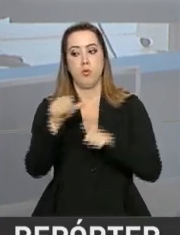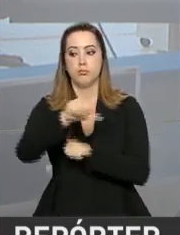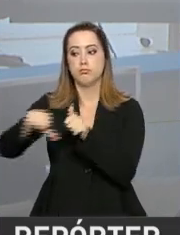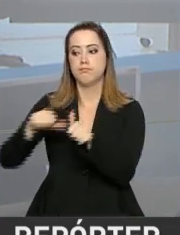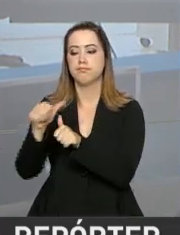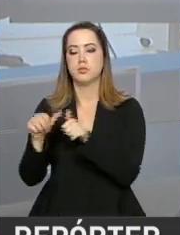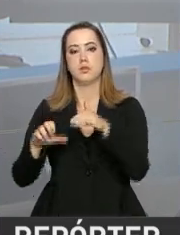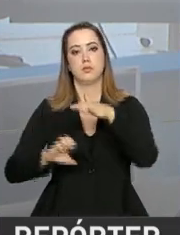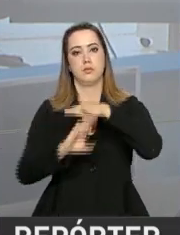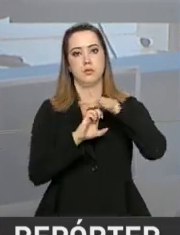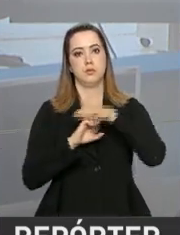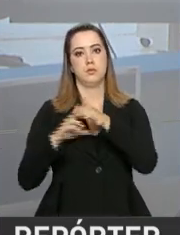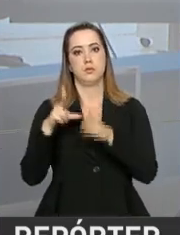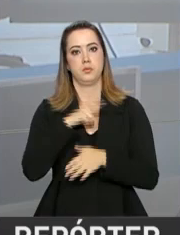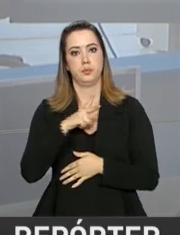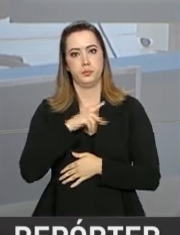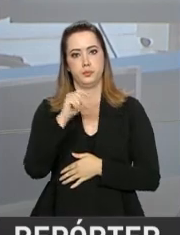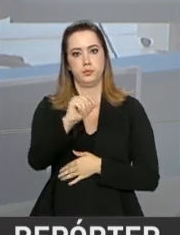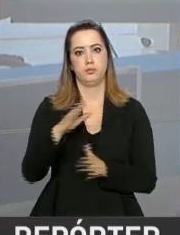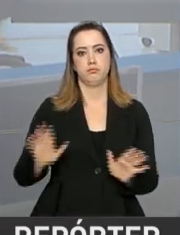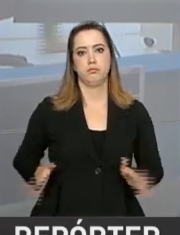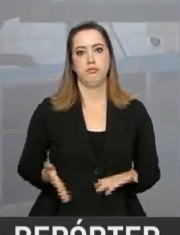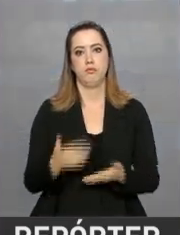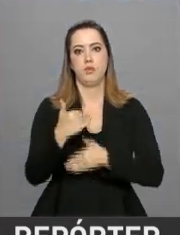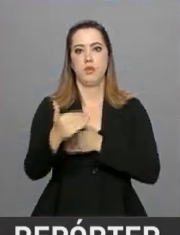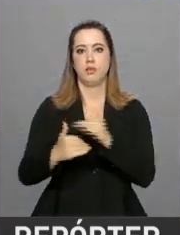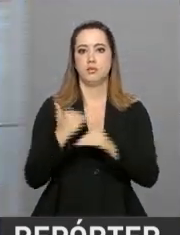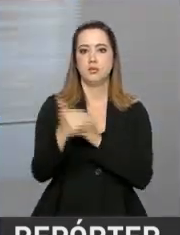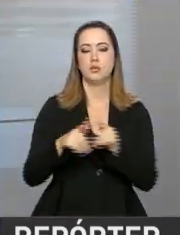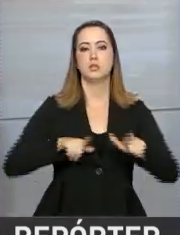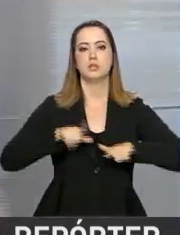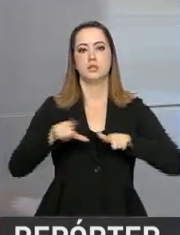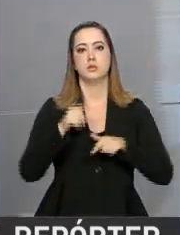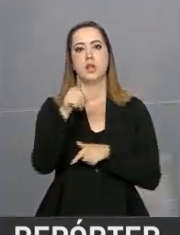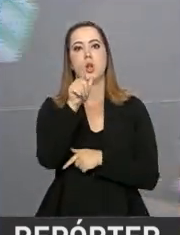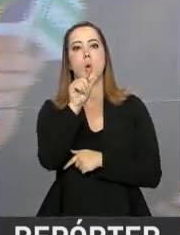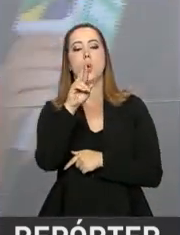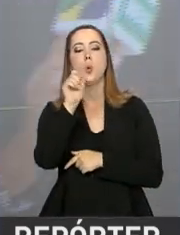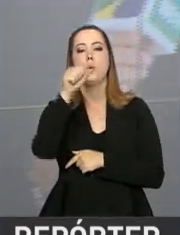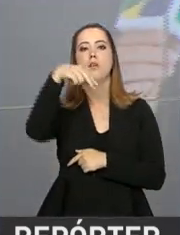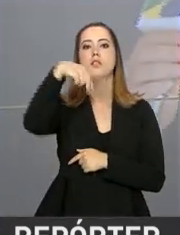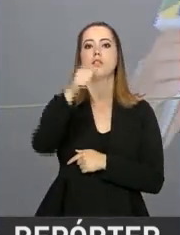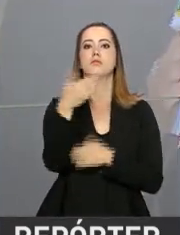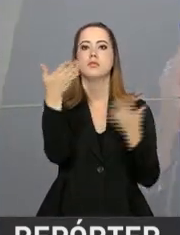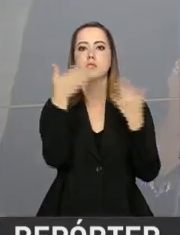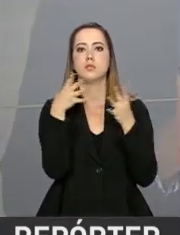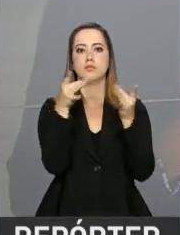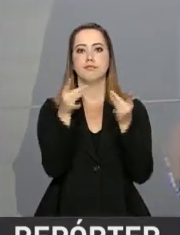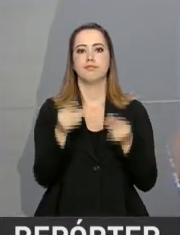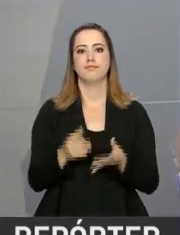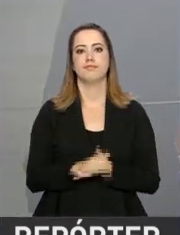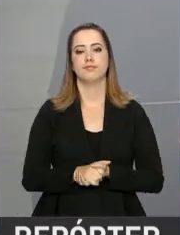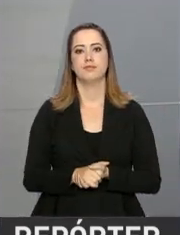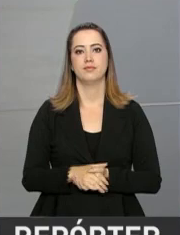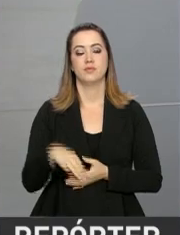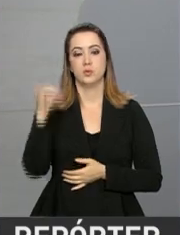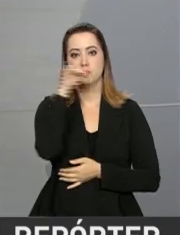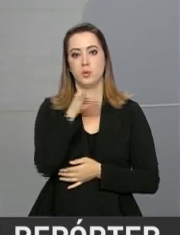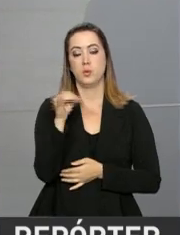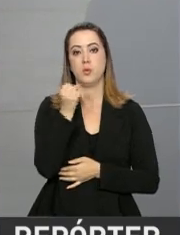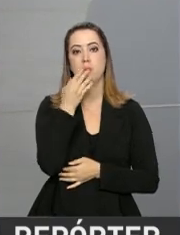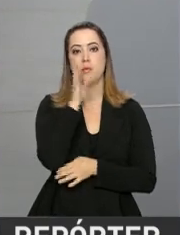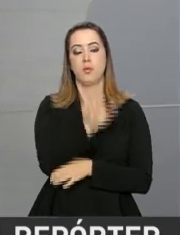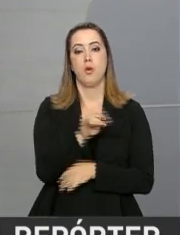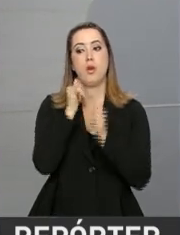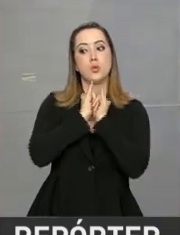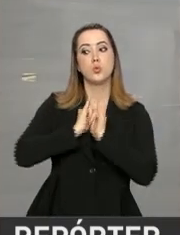atrair mais investimentos e gerar empregos. A repórter Luana Karen, ao vivo, fala para a gente sobre esse assunto. Olá, Luana. Olá, José Luiz.